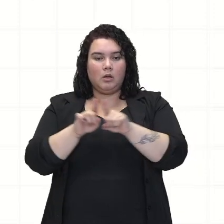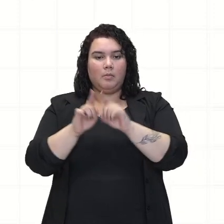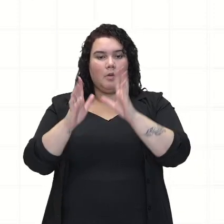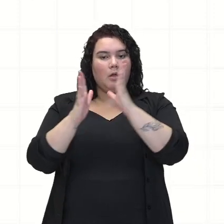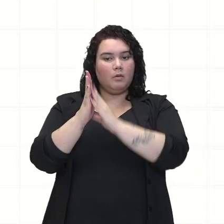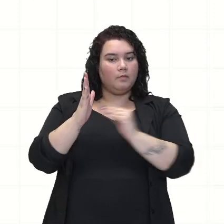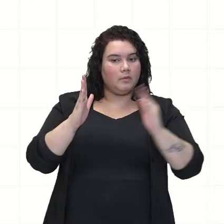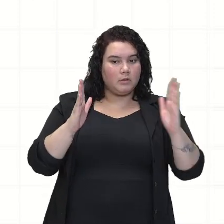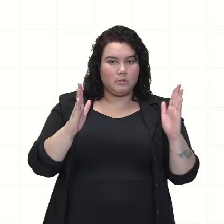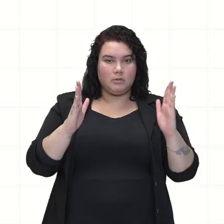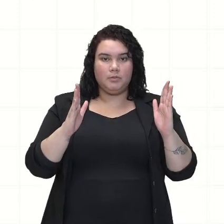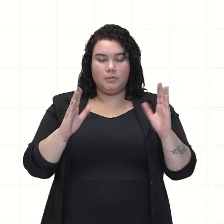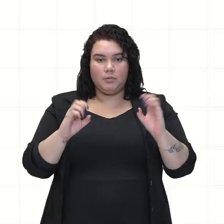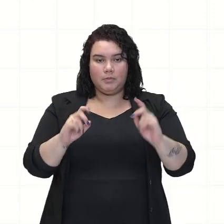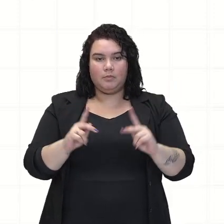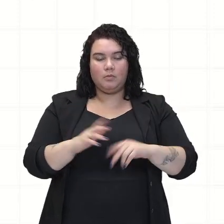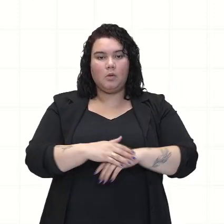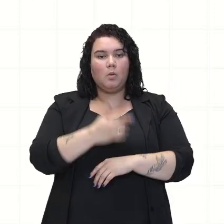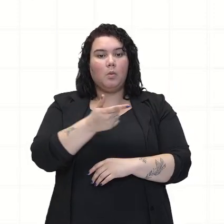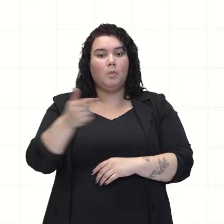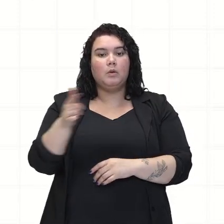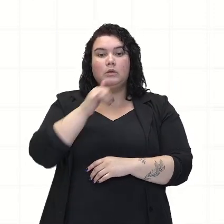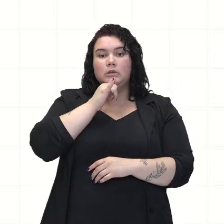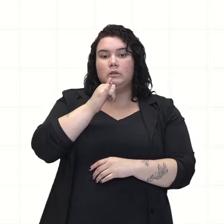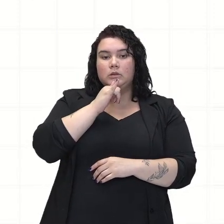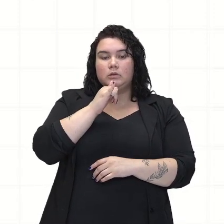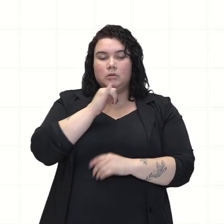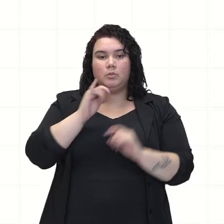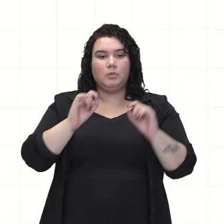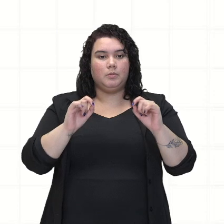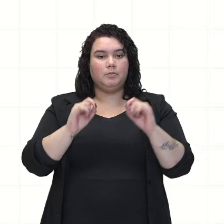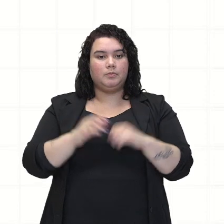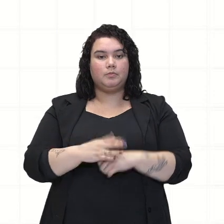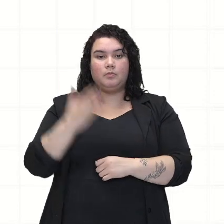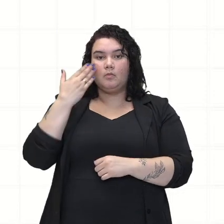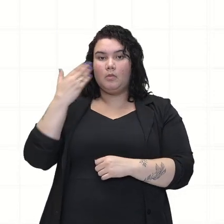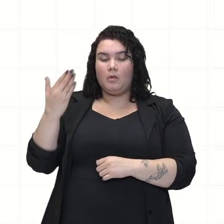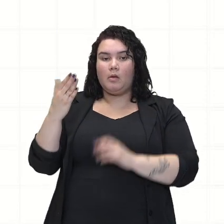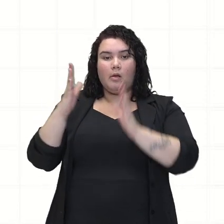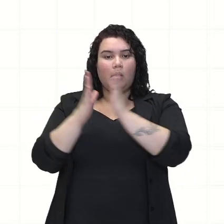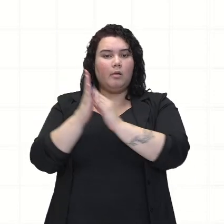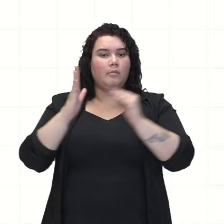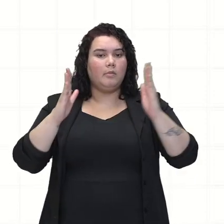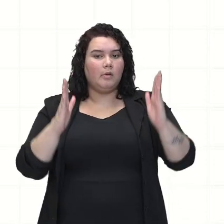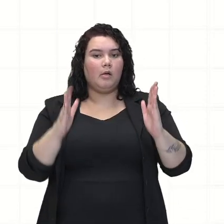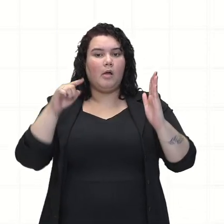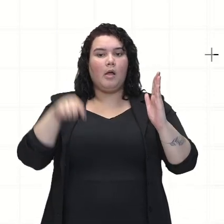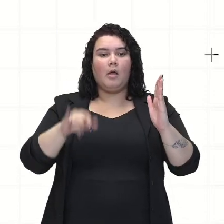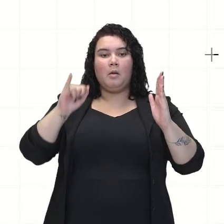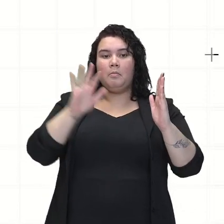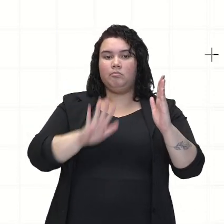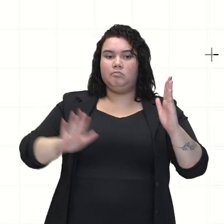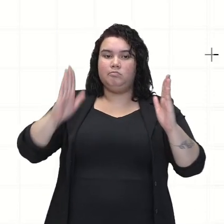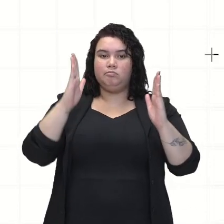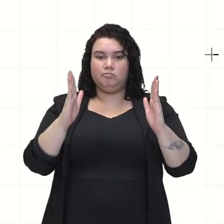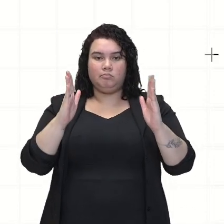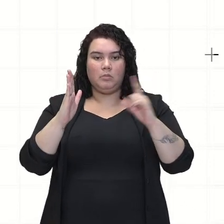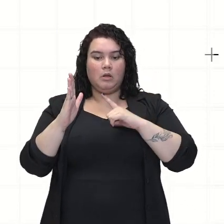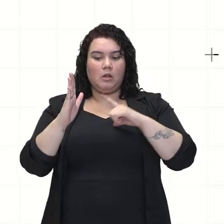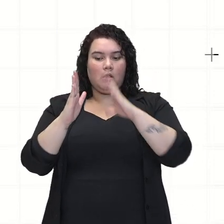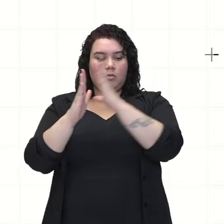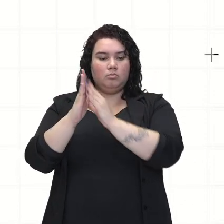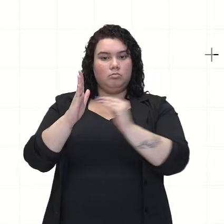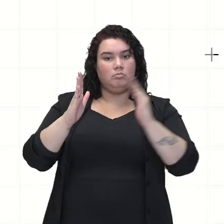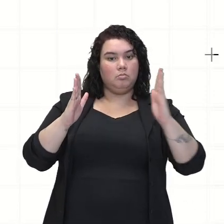reflexão. Tá? Vamos ver mais um exemplo de reflexão. A reflexão consiste em espelhar uma imagem em relação a